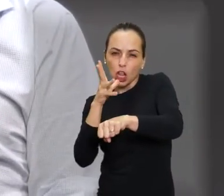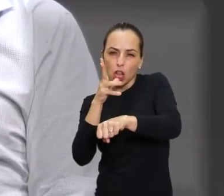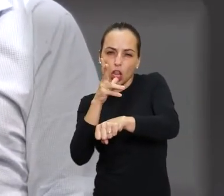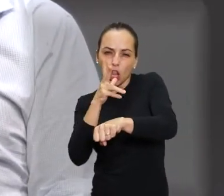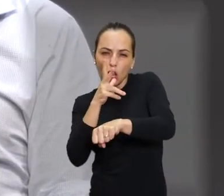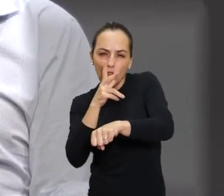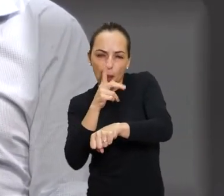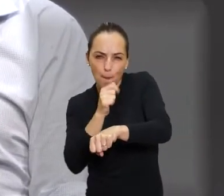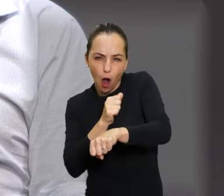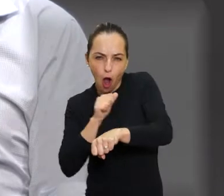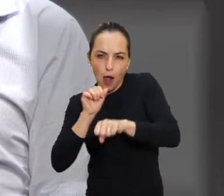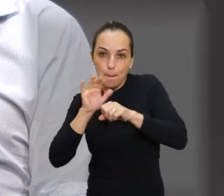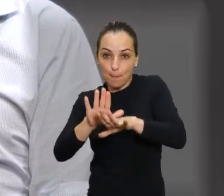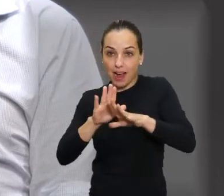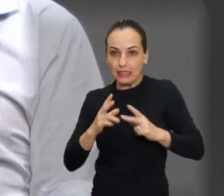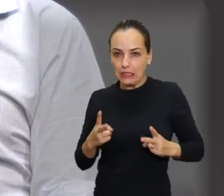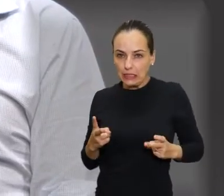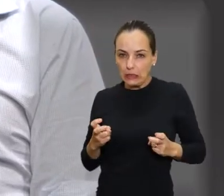ferida que não cicatriza.